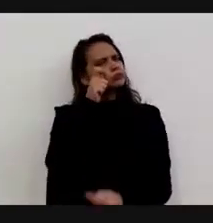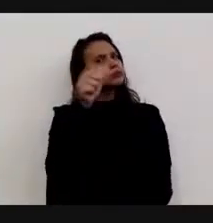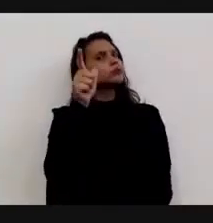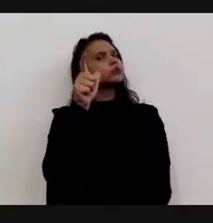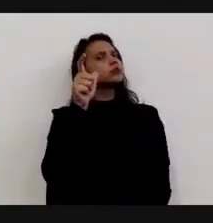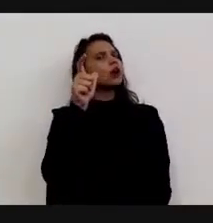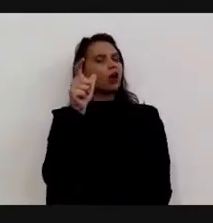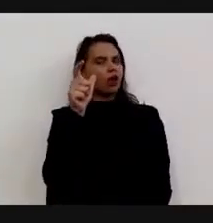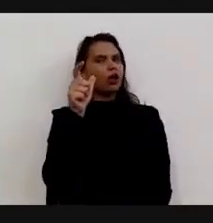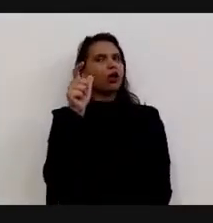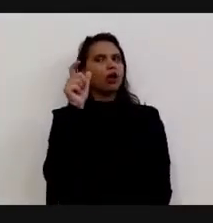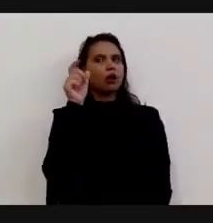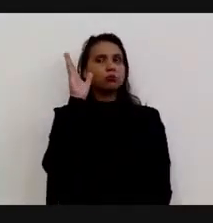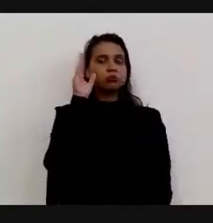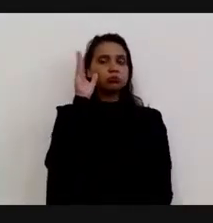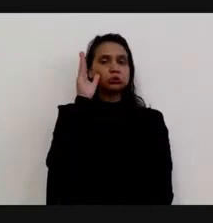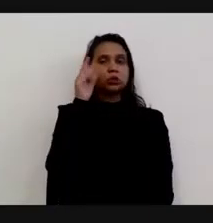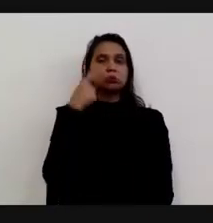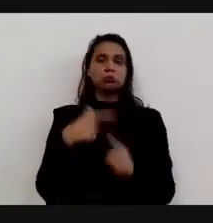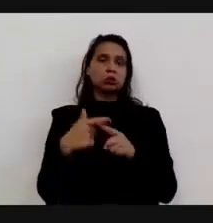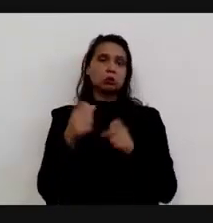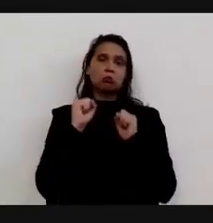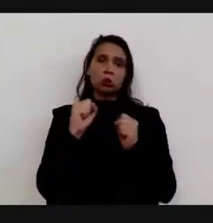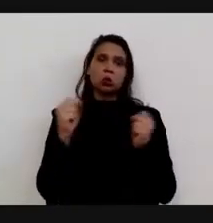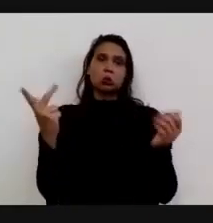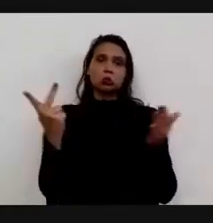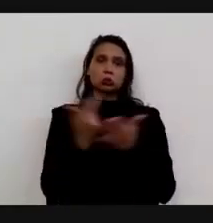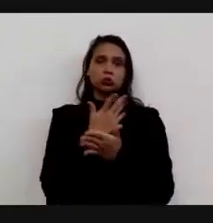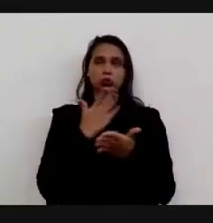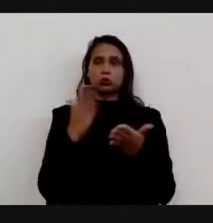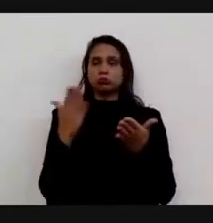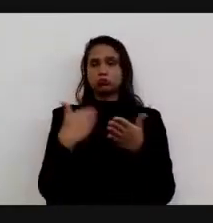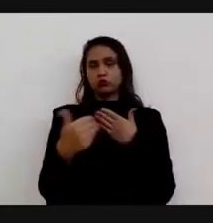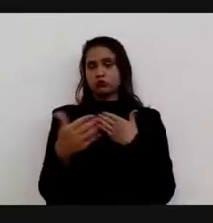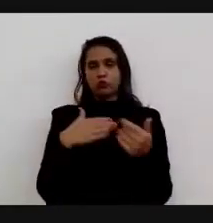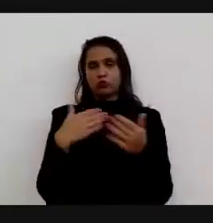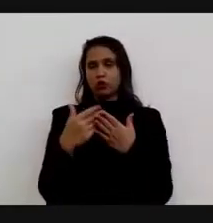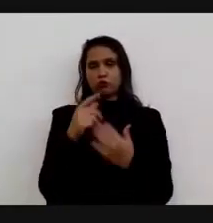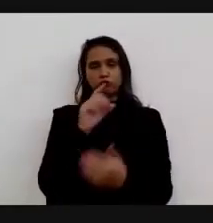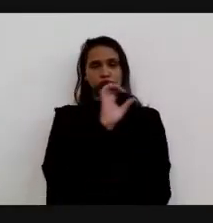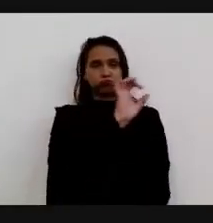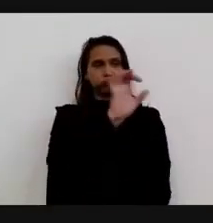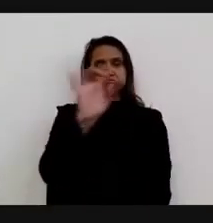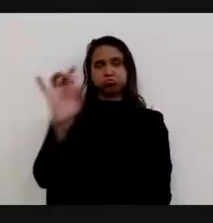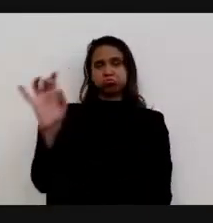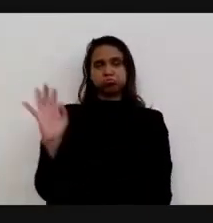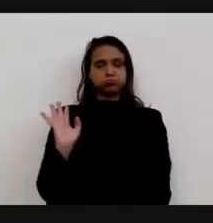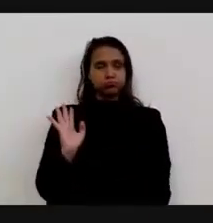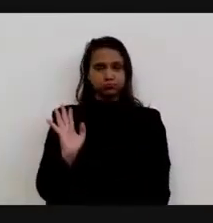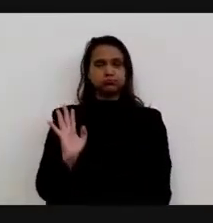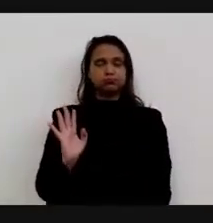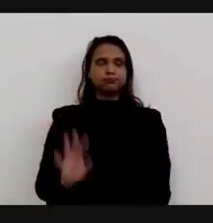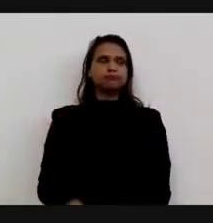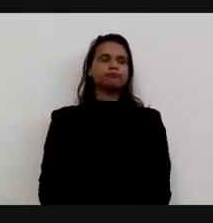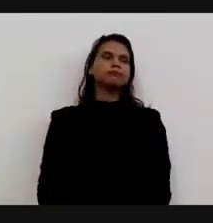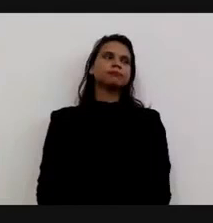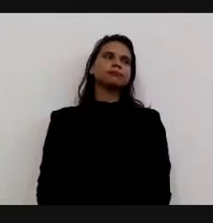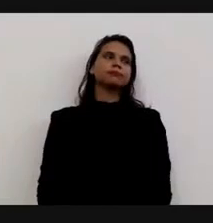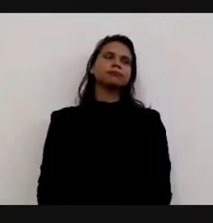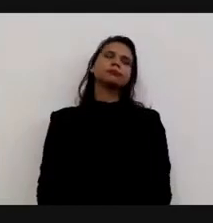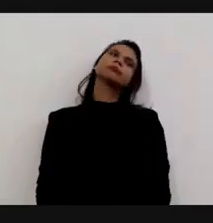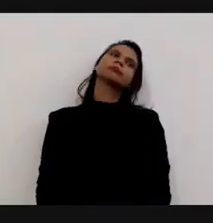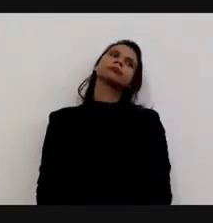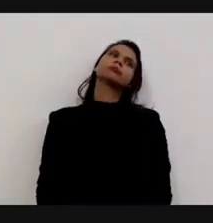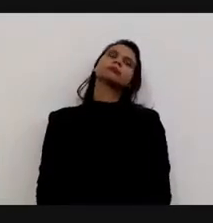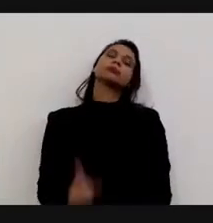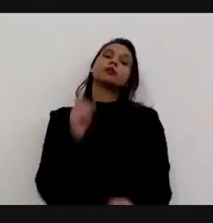nas pessoas, porque isso pode acontecer com qualquer um de nós, tá? Essa é a questão. O objetivo